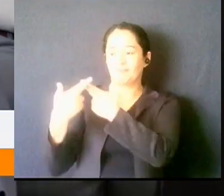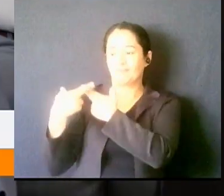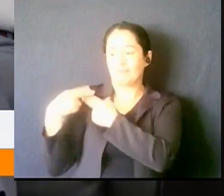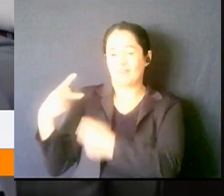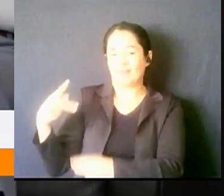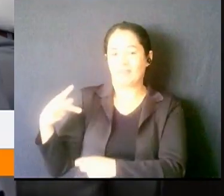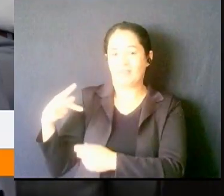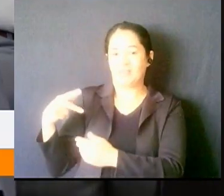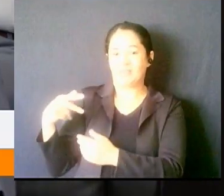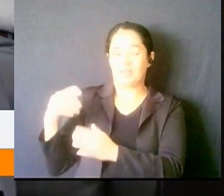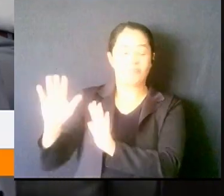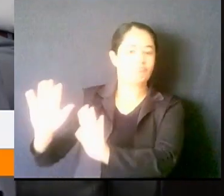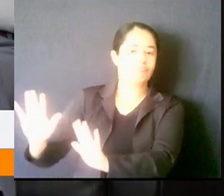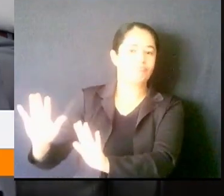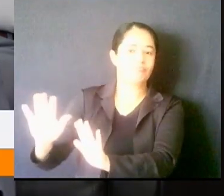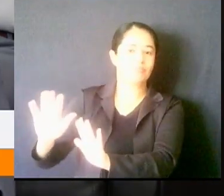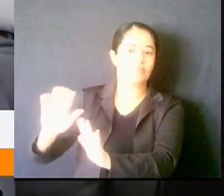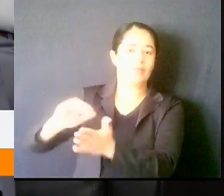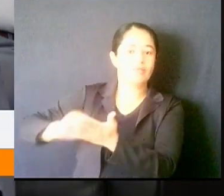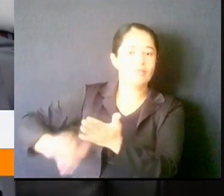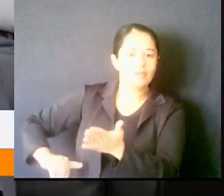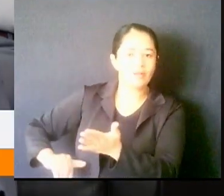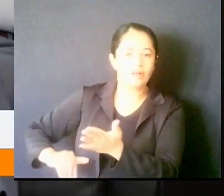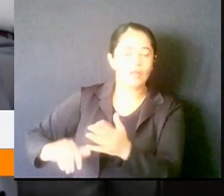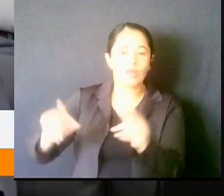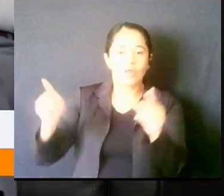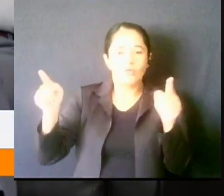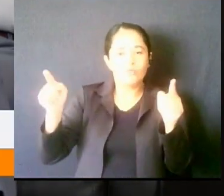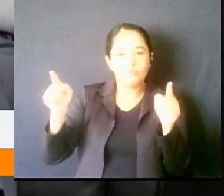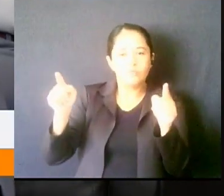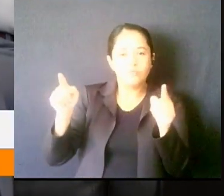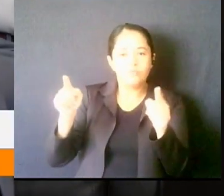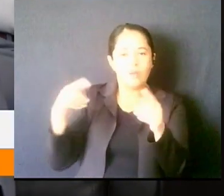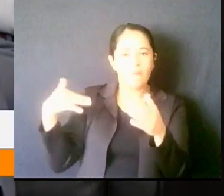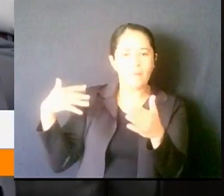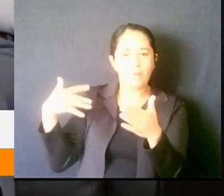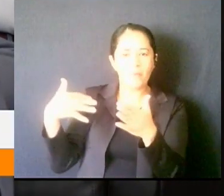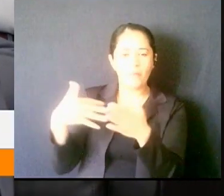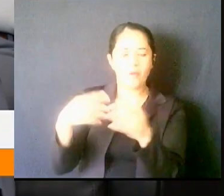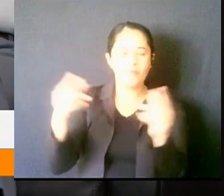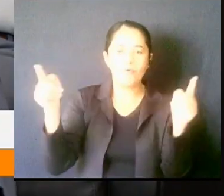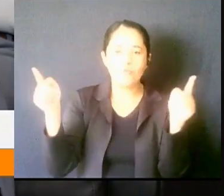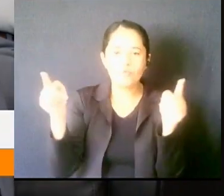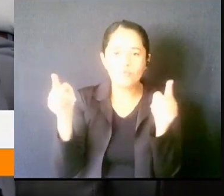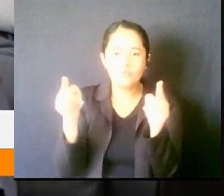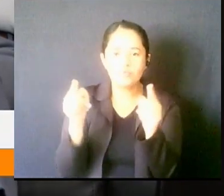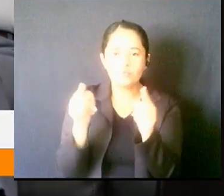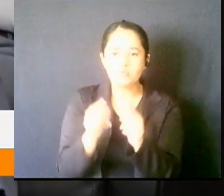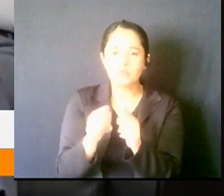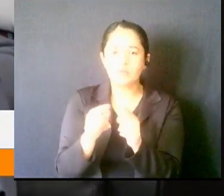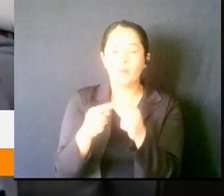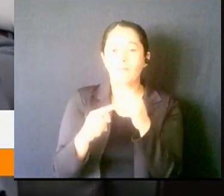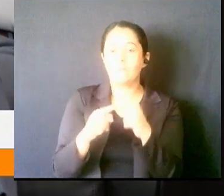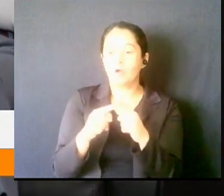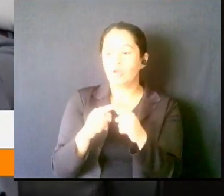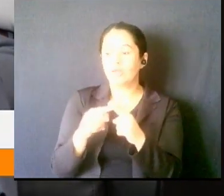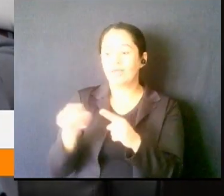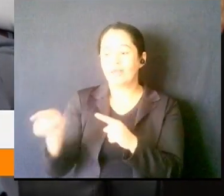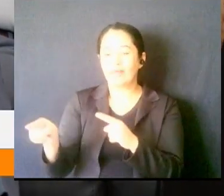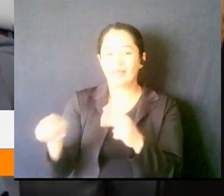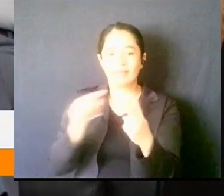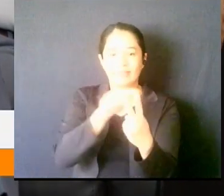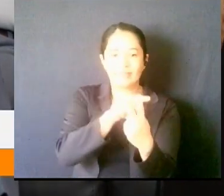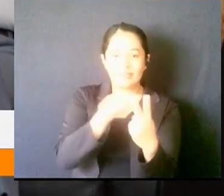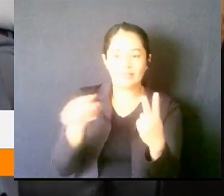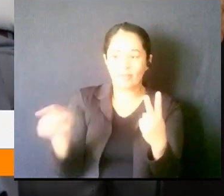com as políticas e a legislação que responsabiliza o homem pelo cuidado do